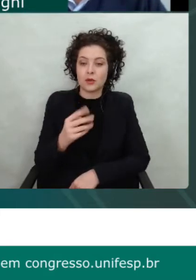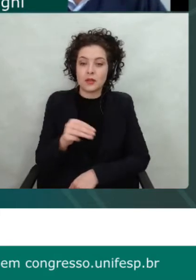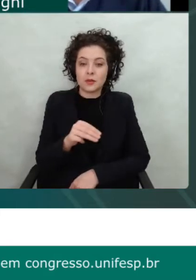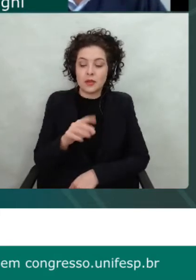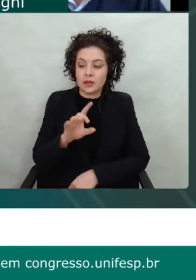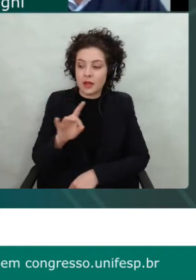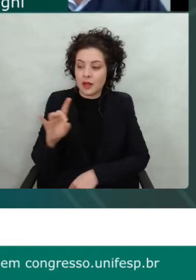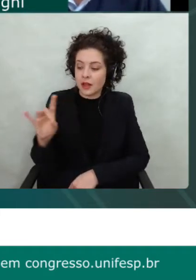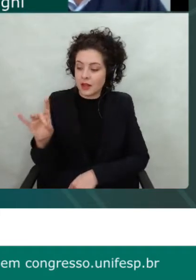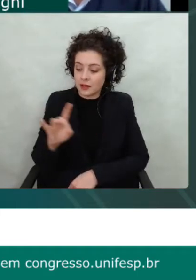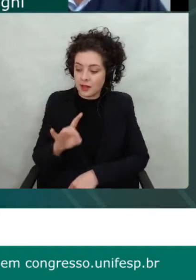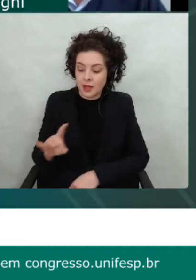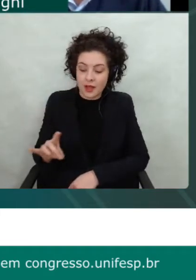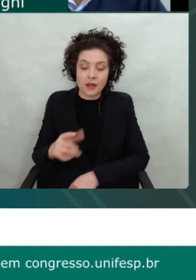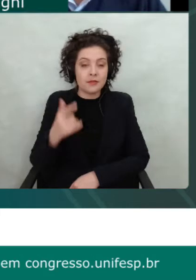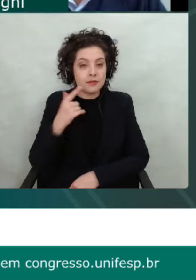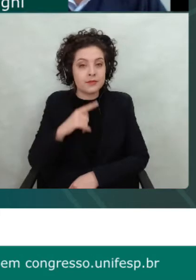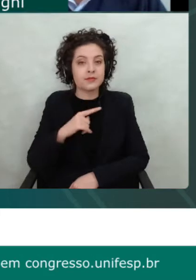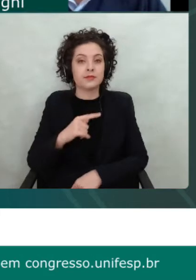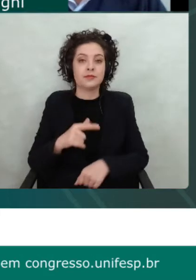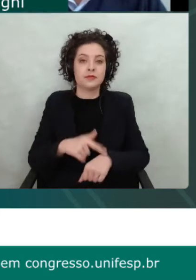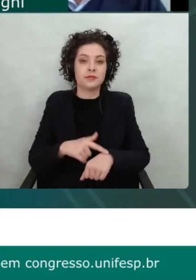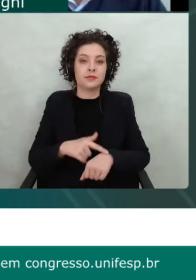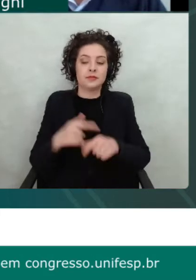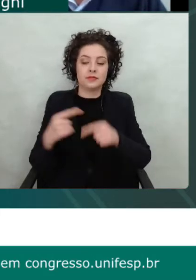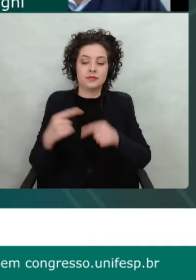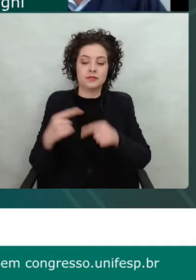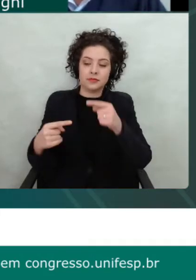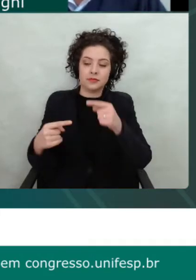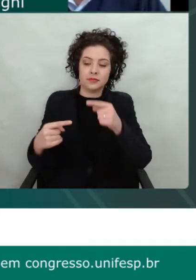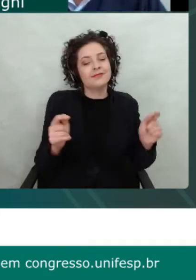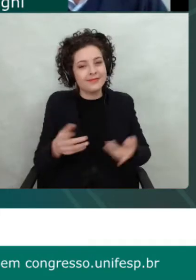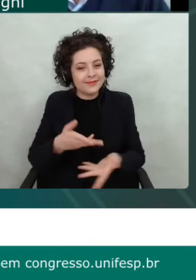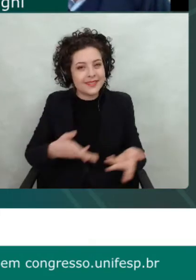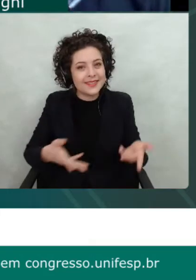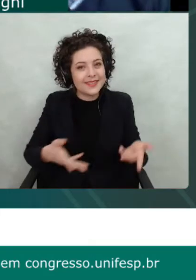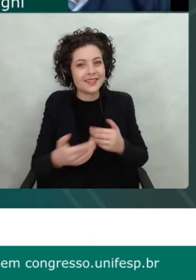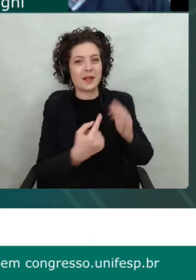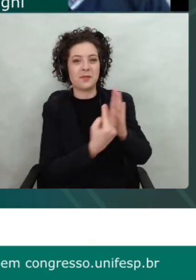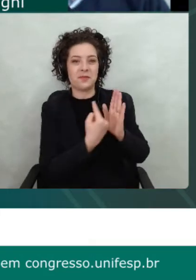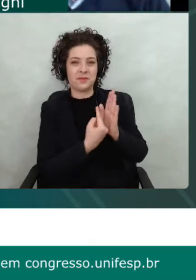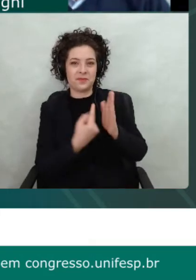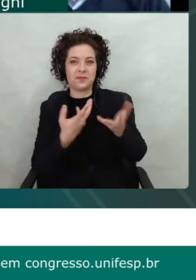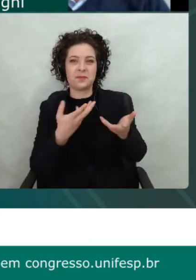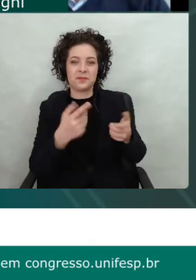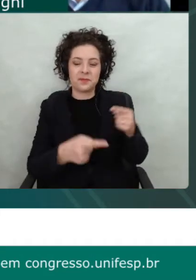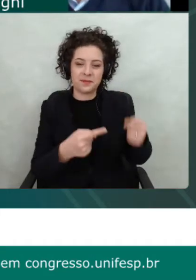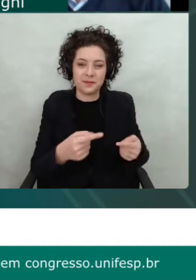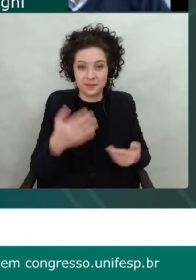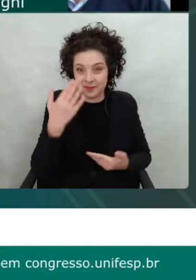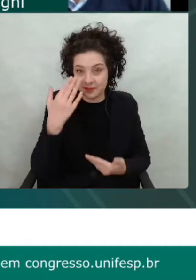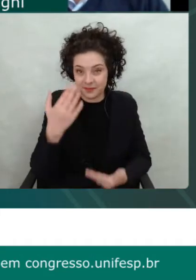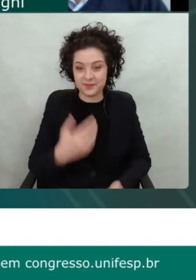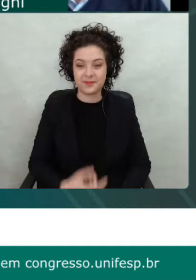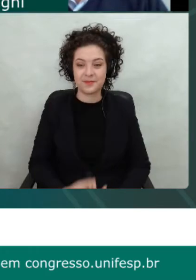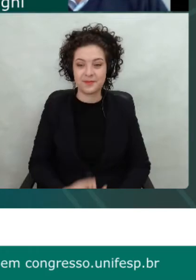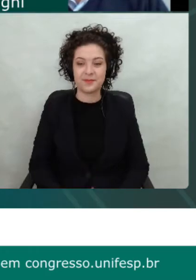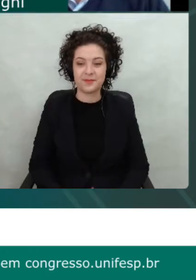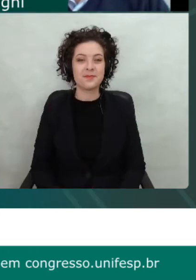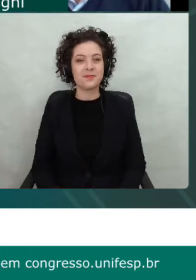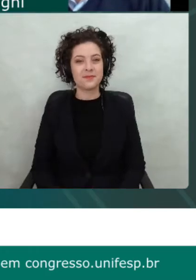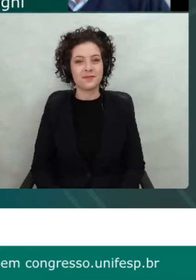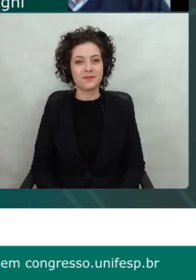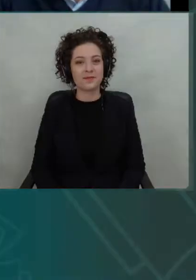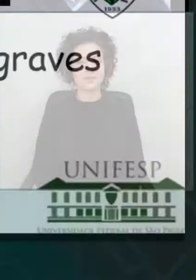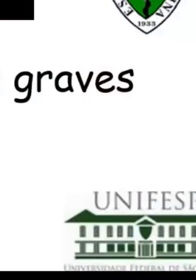apresentação, para a gente ter um tempo grande para discussão no final, que eu sei que a plateia vai querer discutir. Obrigado. Bom dia a todos, é um